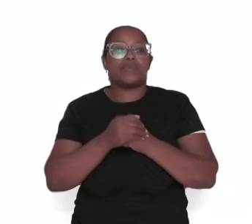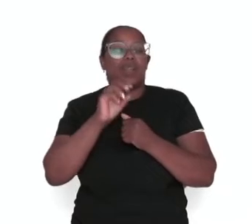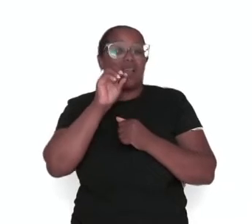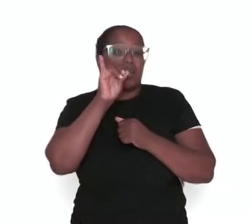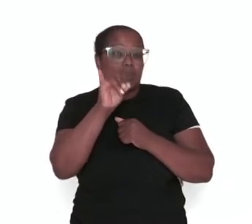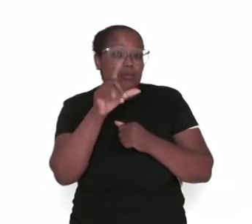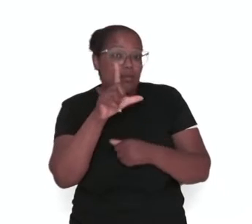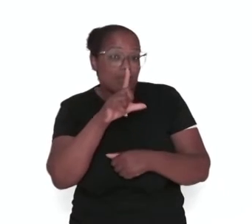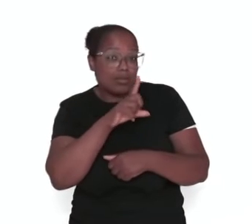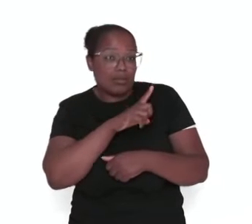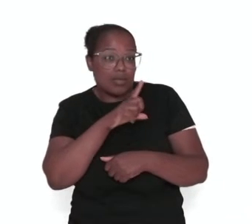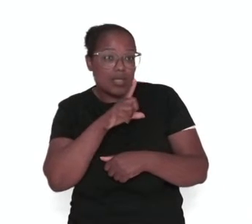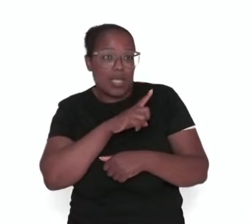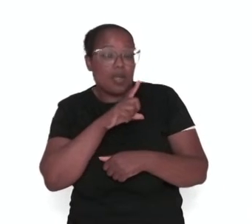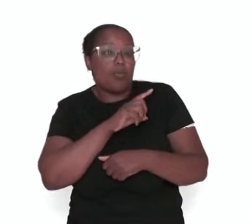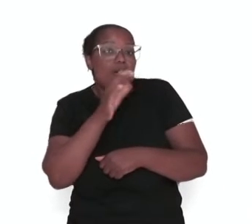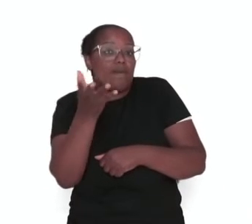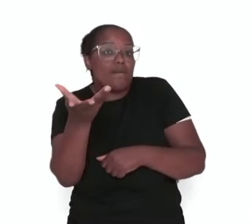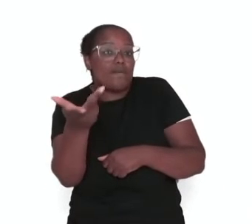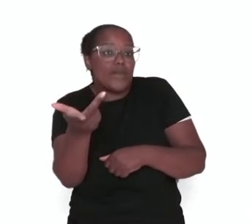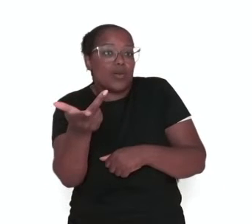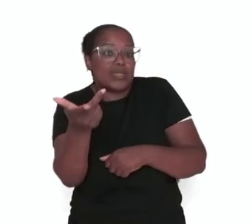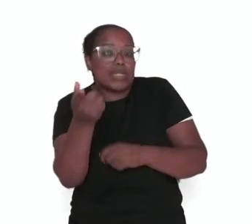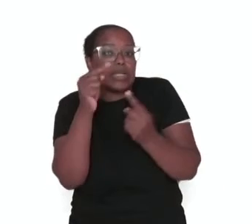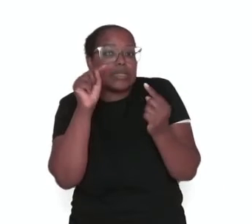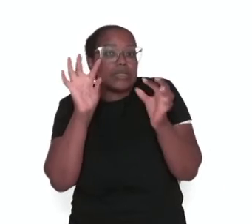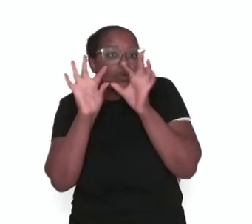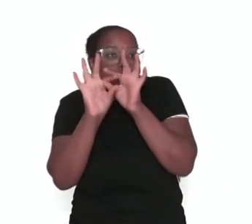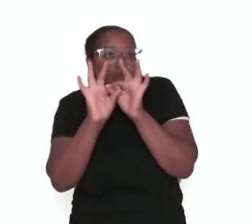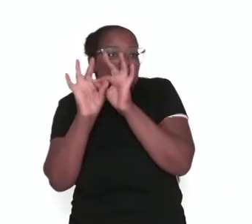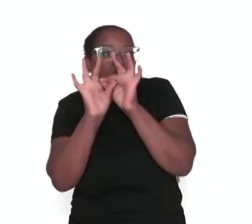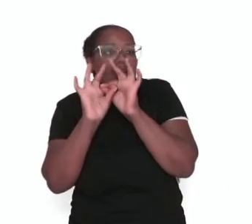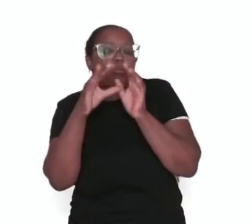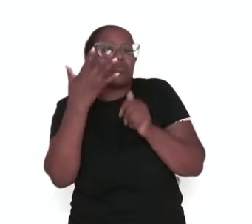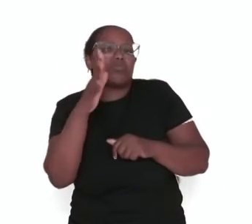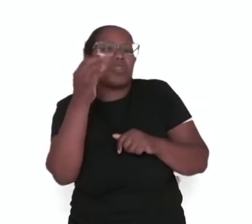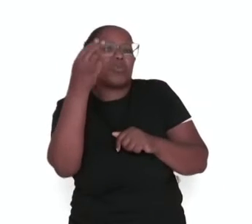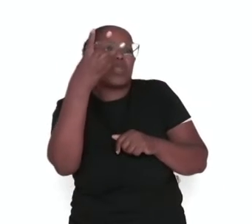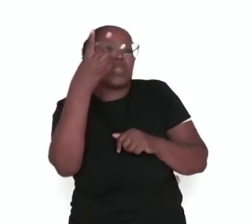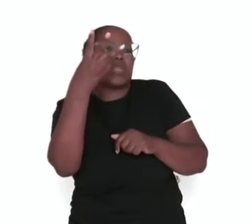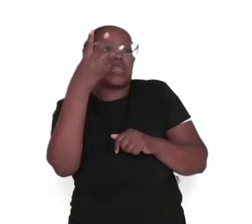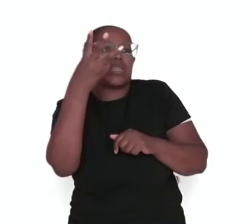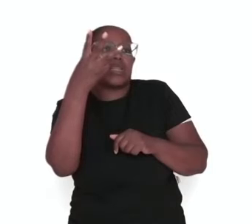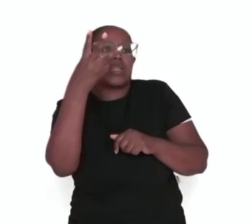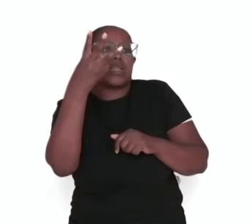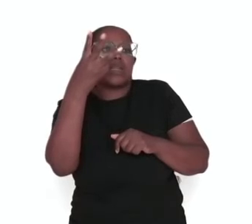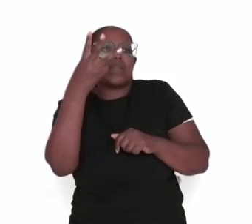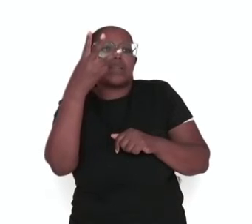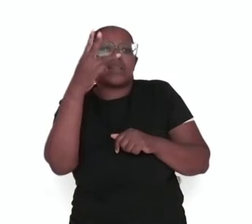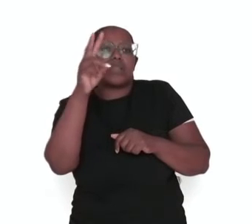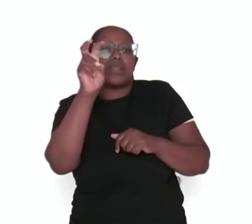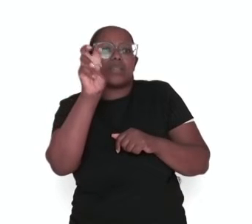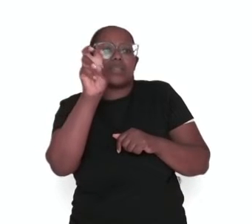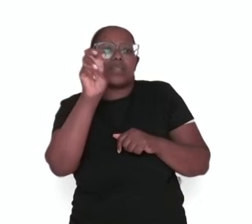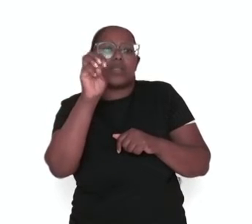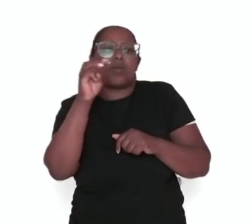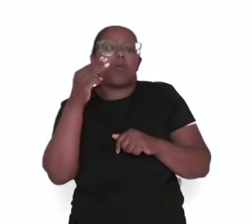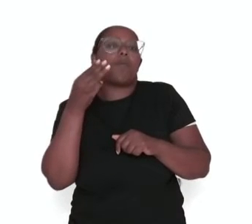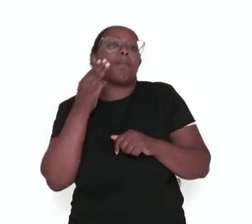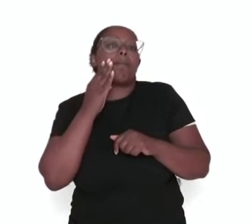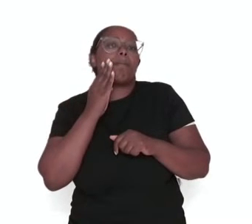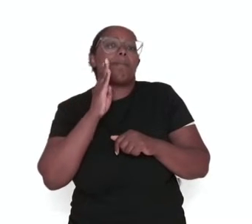eu tenho uma velocidade de conexão de 30 megabytes por segundo,